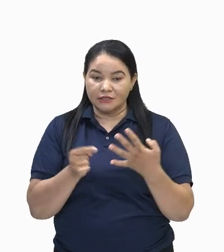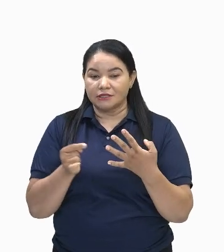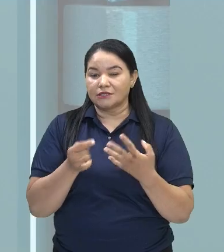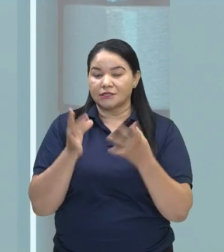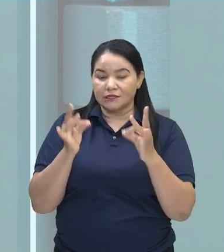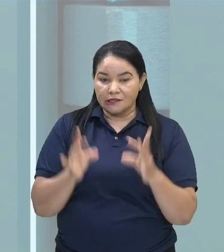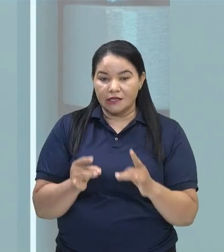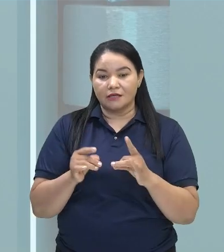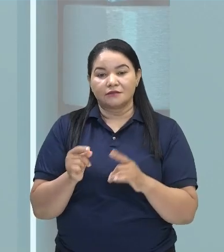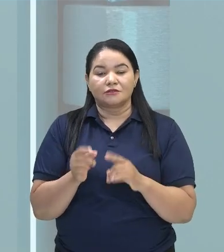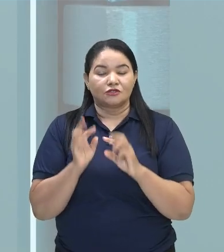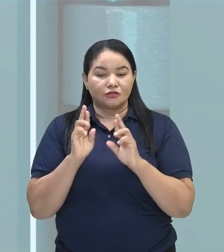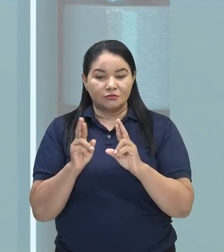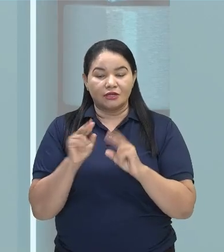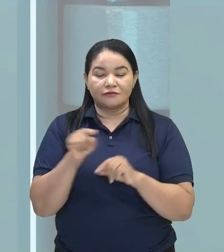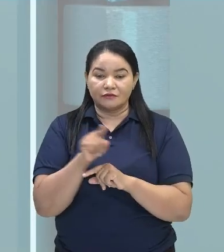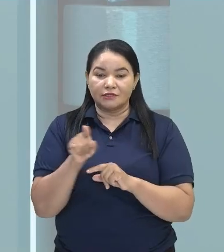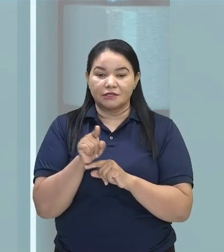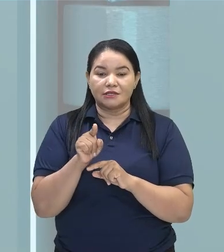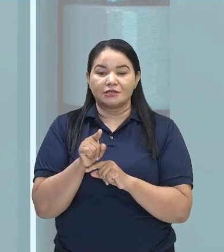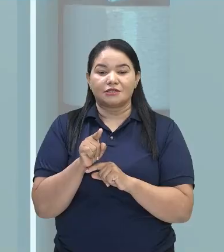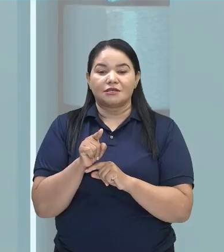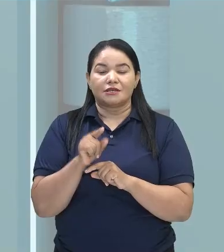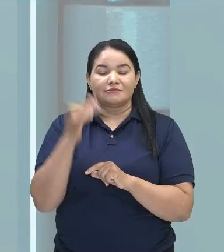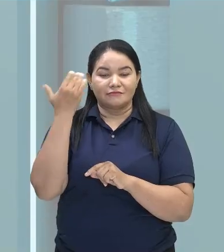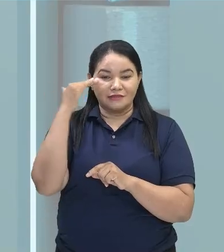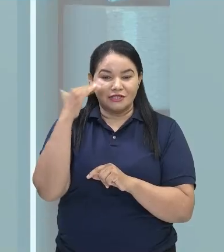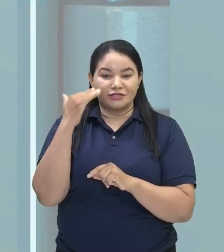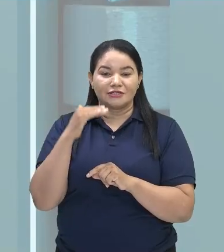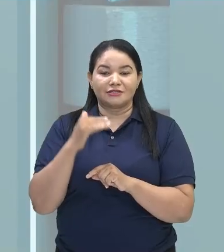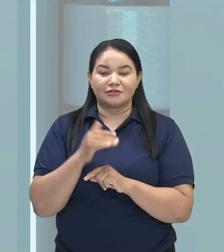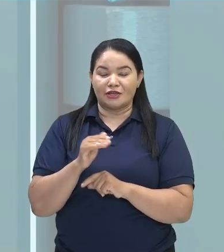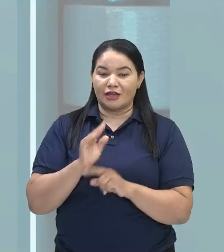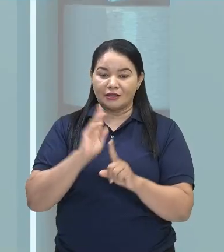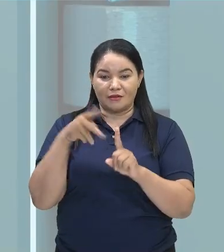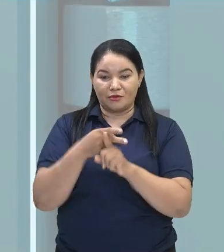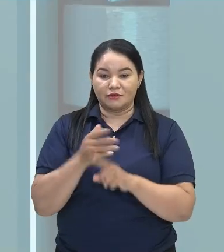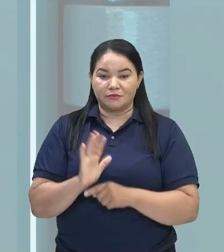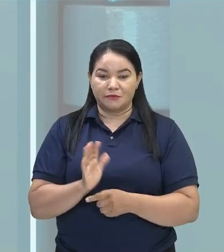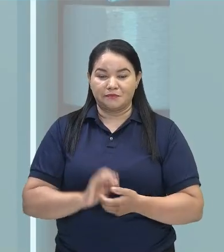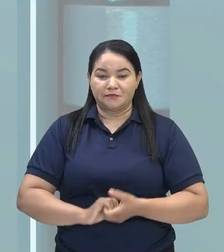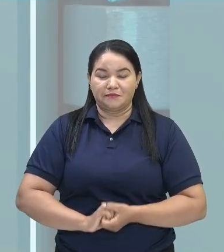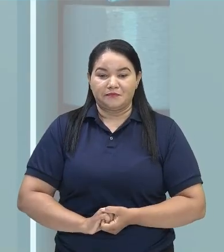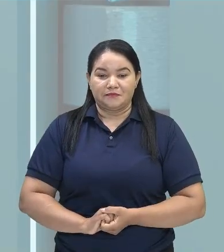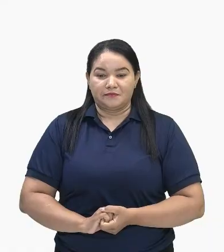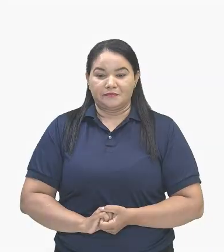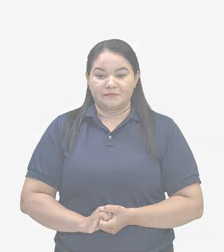assistir nossa aula. Espero que vocês tenham compreendido e até a próxima.